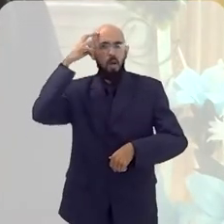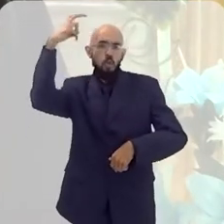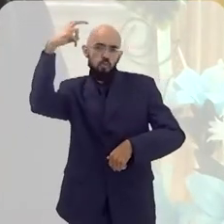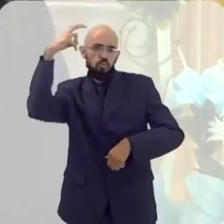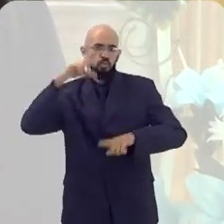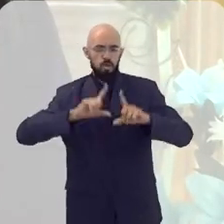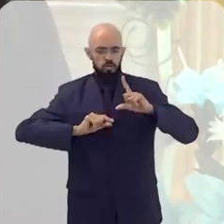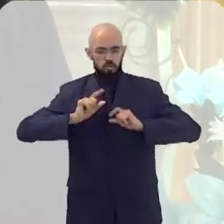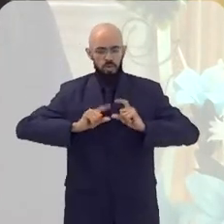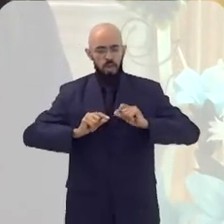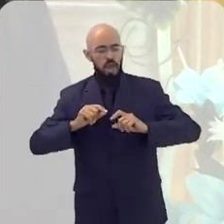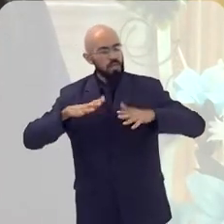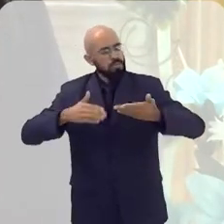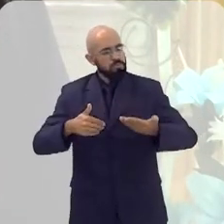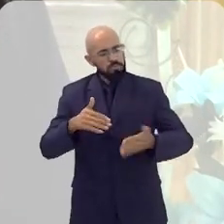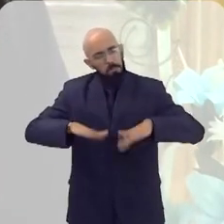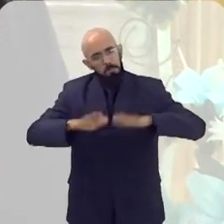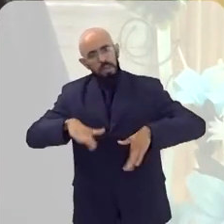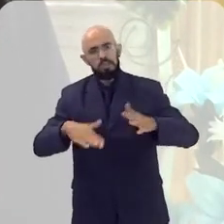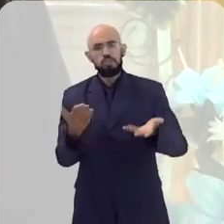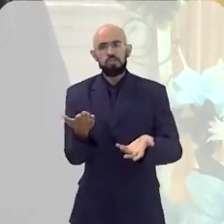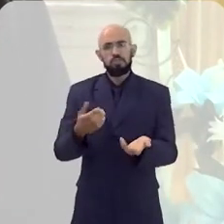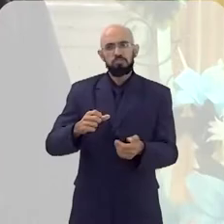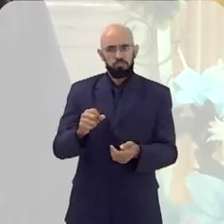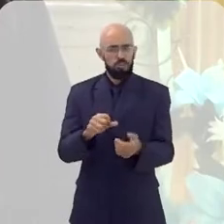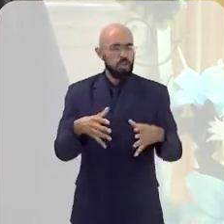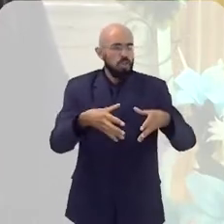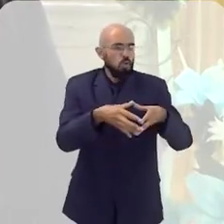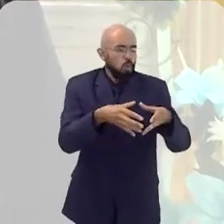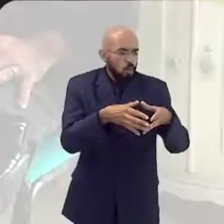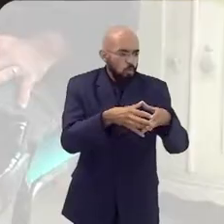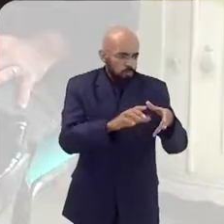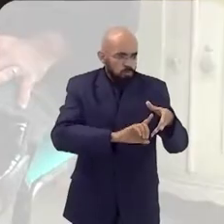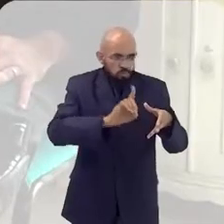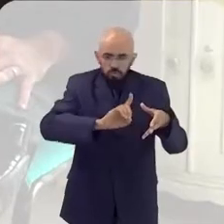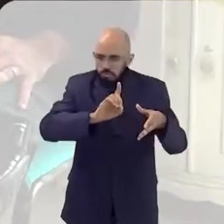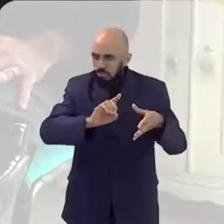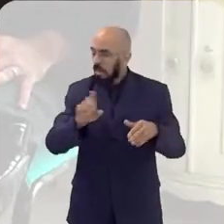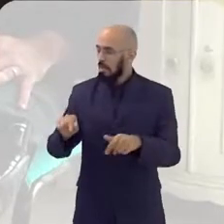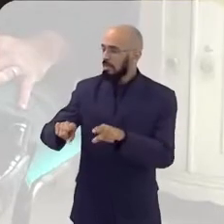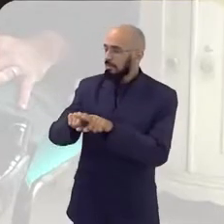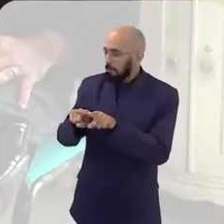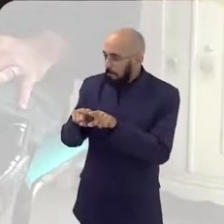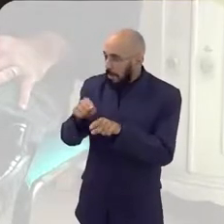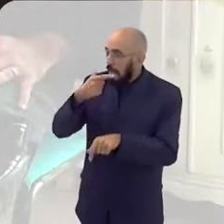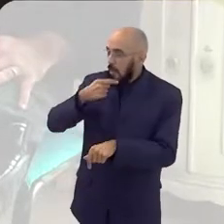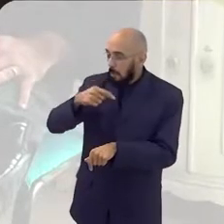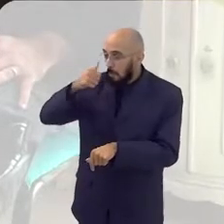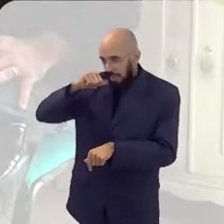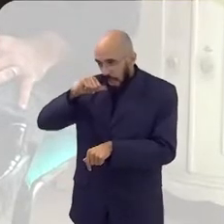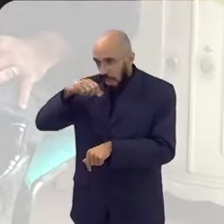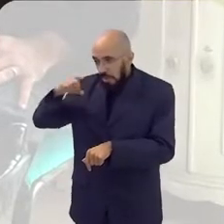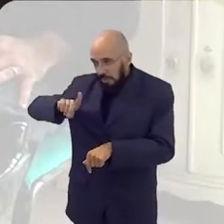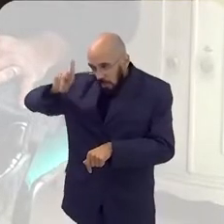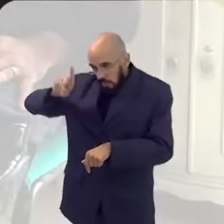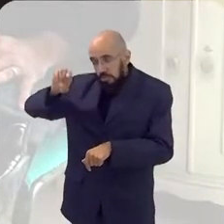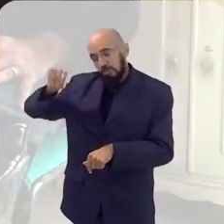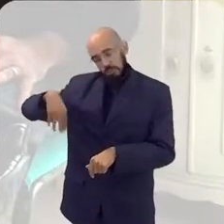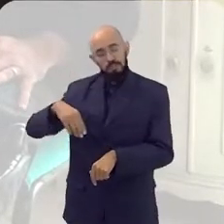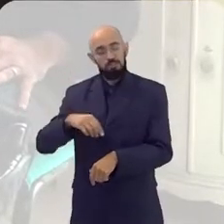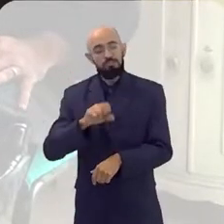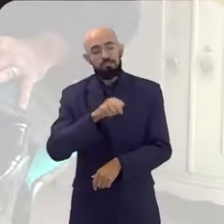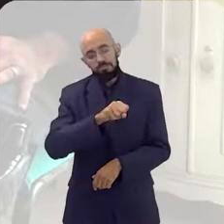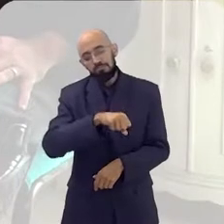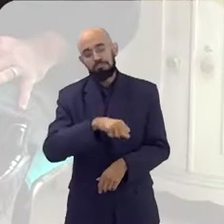Então, dependendo da tradição, tem um número de deuses que compõem aquele panteão. Deuses e deusas. Deuses e deusas,